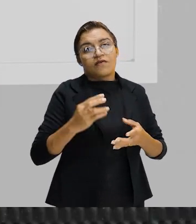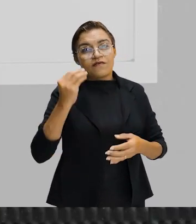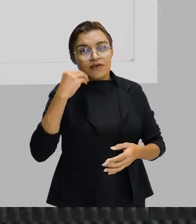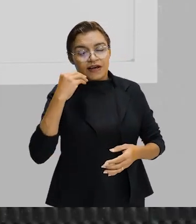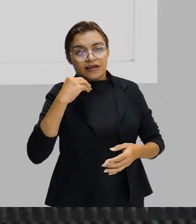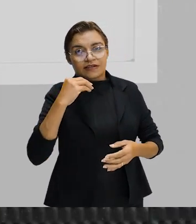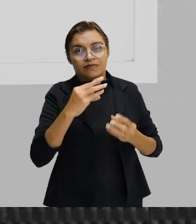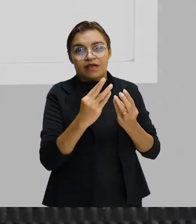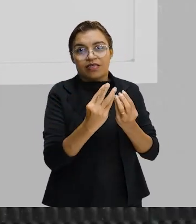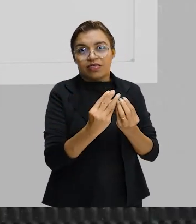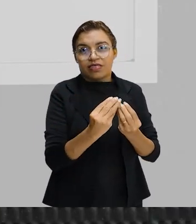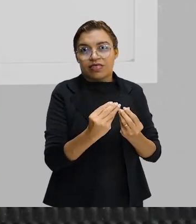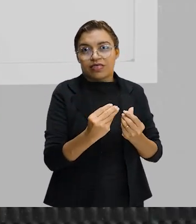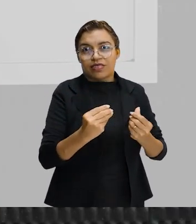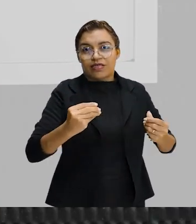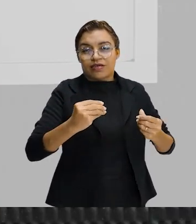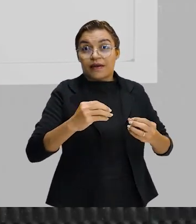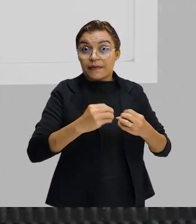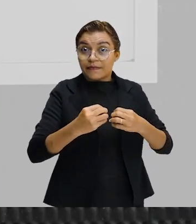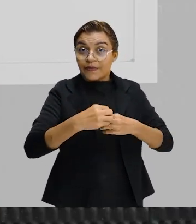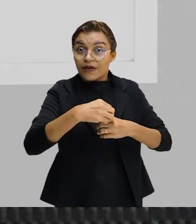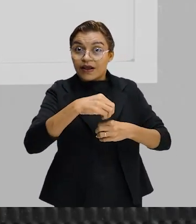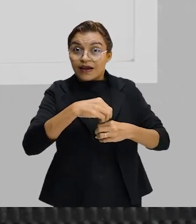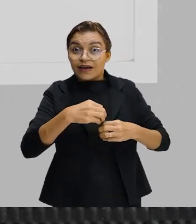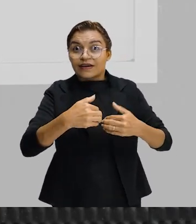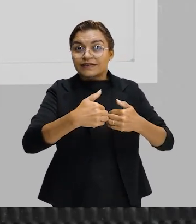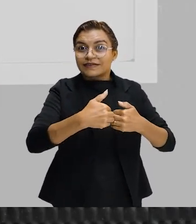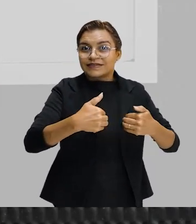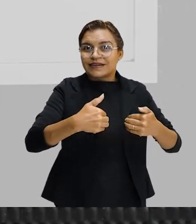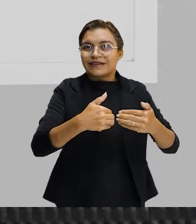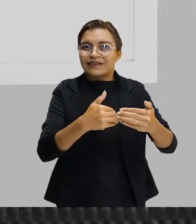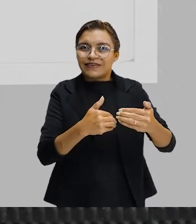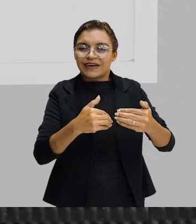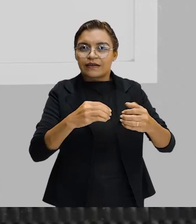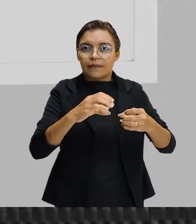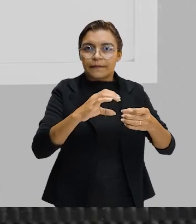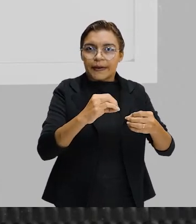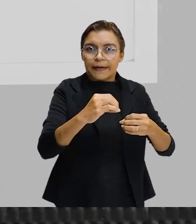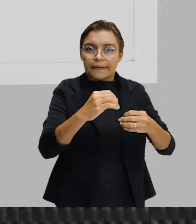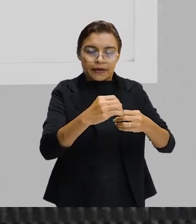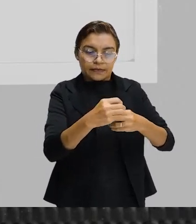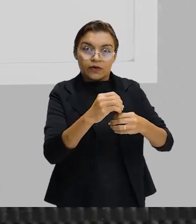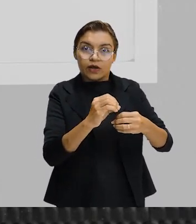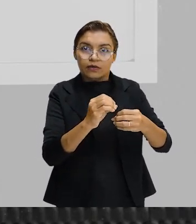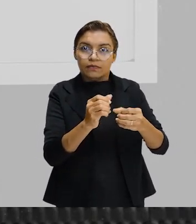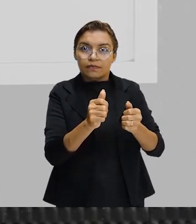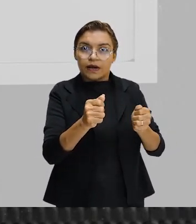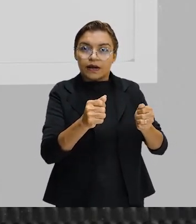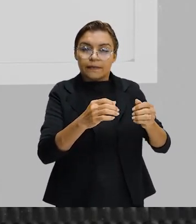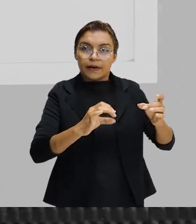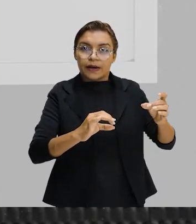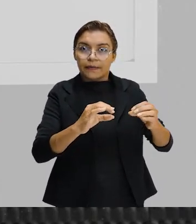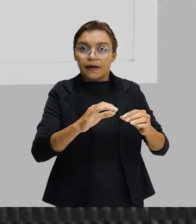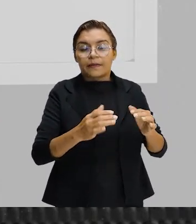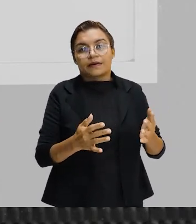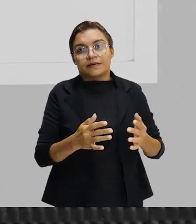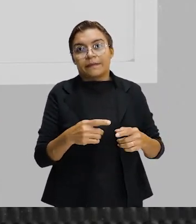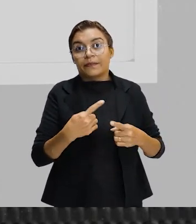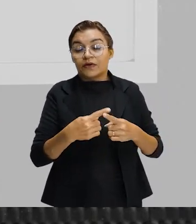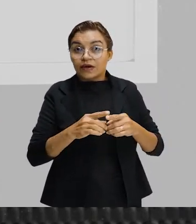Justamente por esses fatores externos, elas vão começando a se distanciar. Vão se distanciando porque elas começam a vibrar